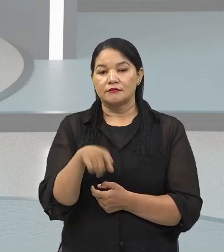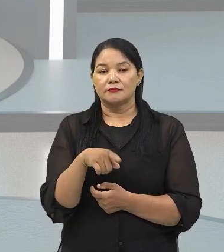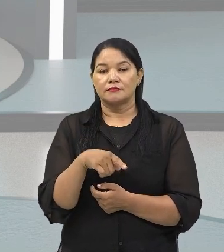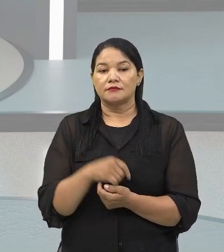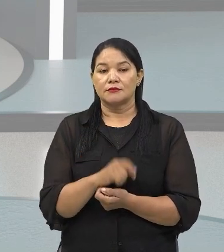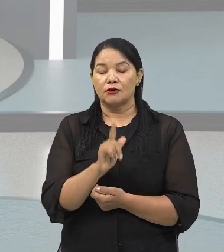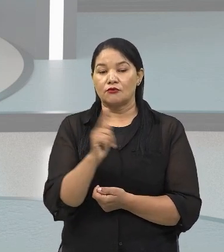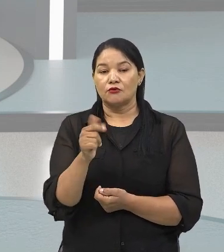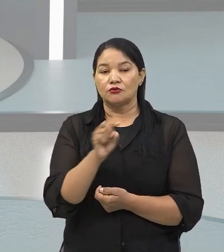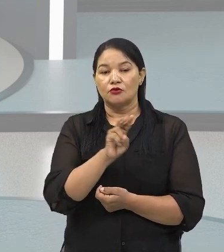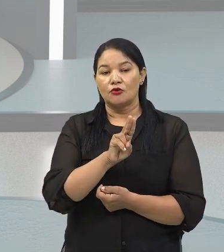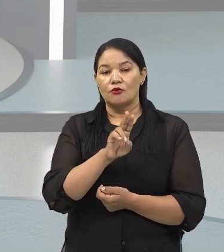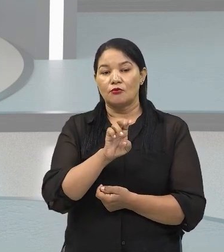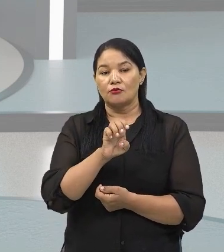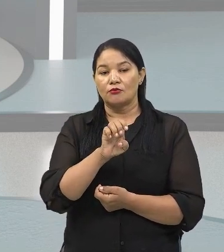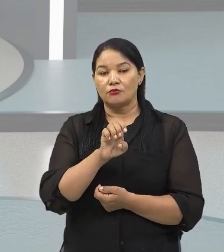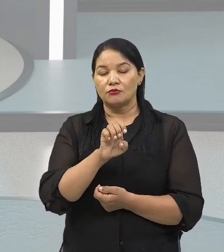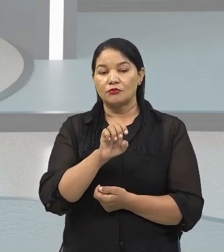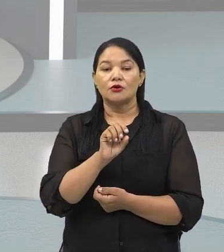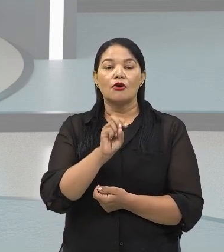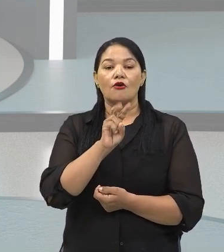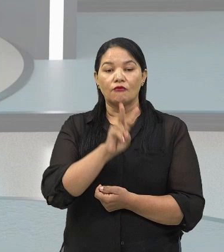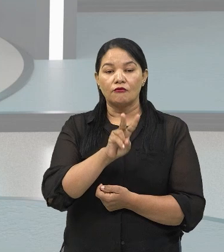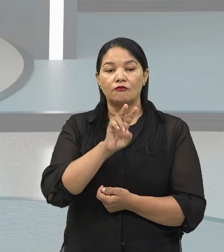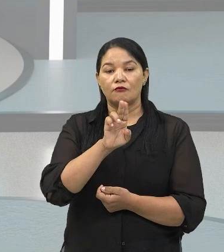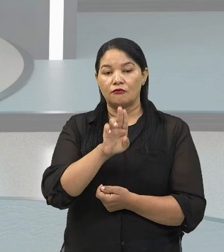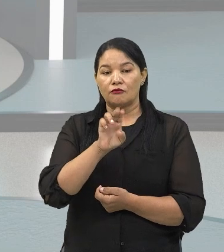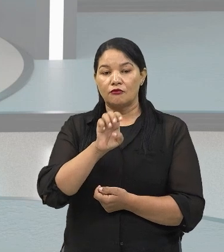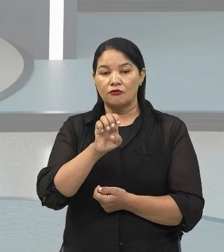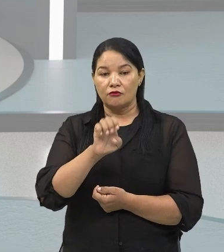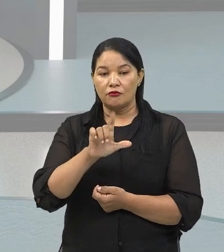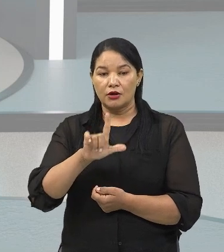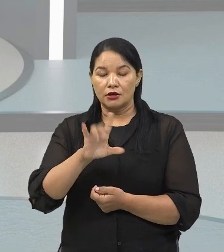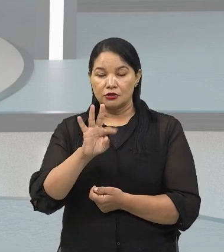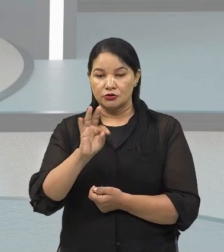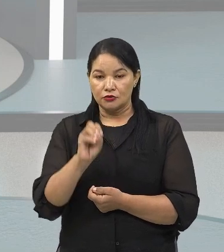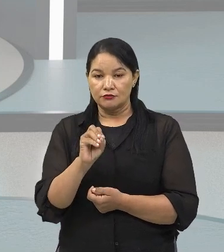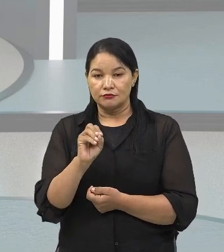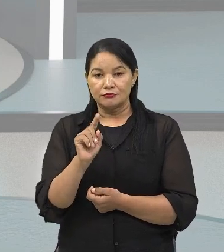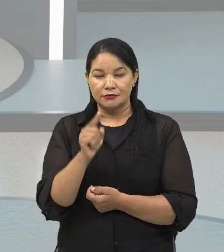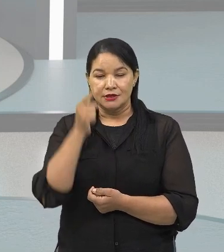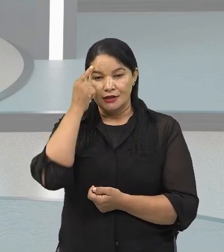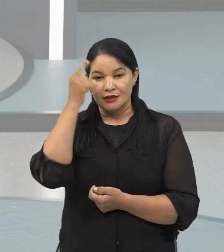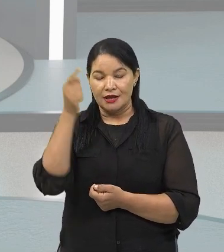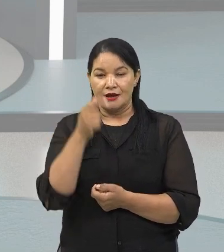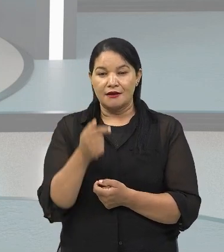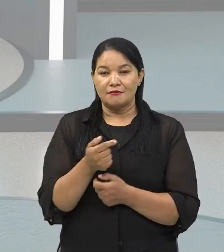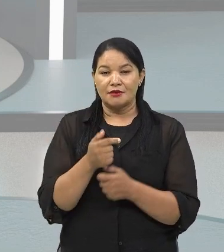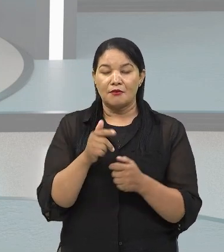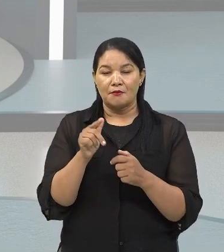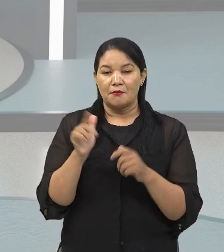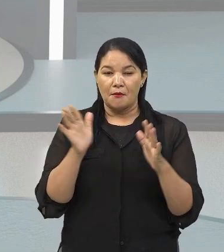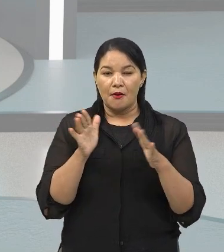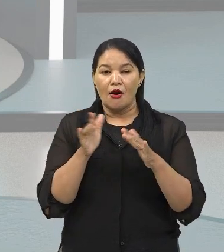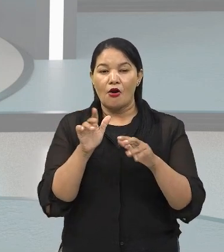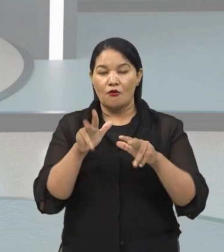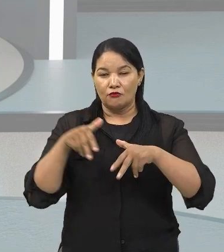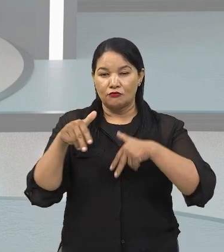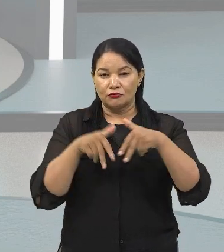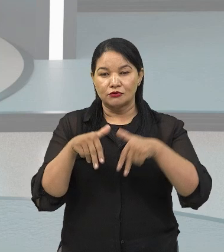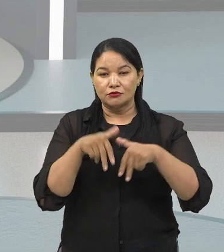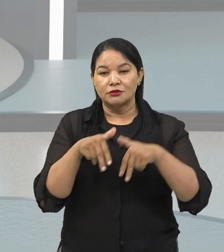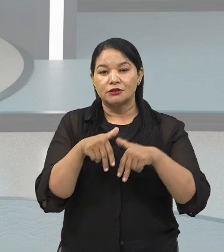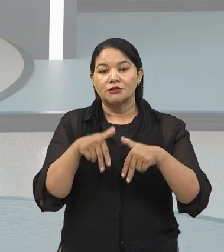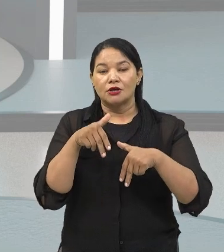Vuelto, estava lá nas frases de los flamencos, na verdade, das aves lá. Vuelto para o